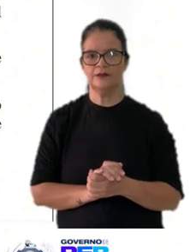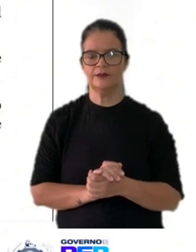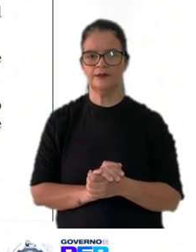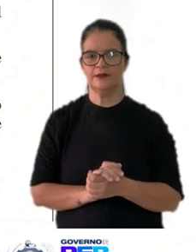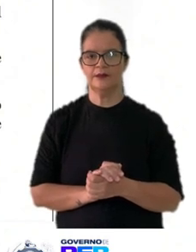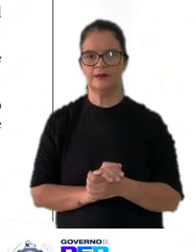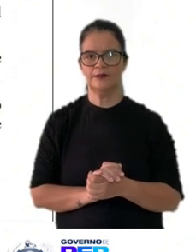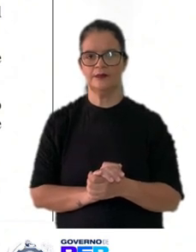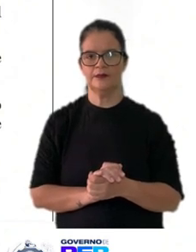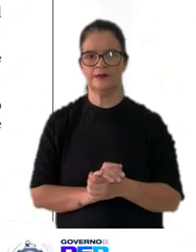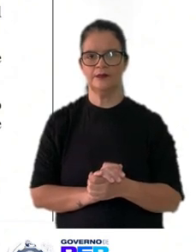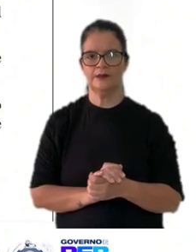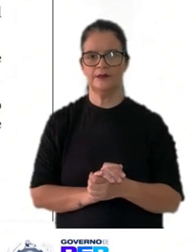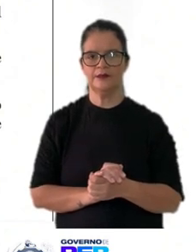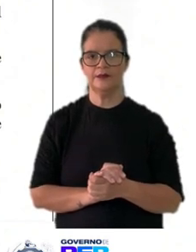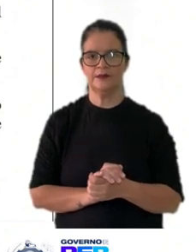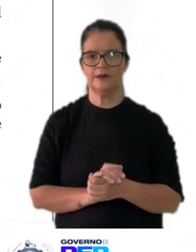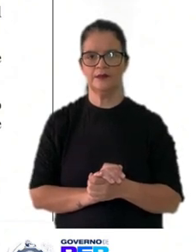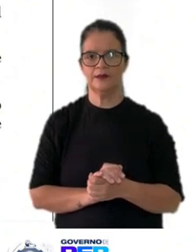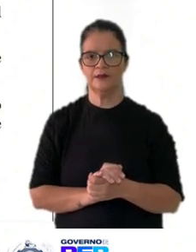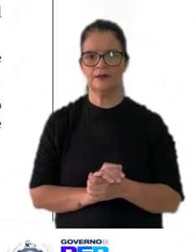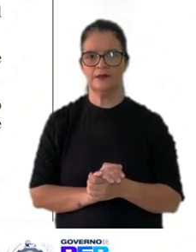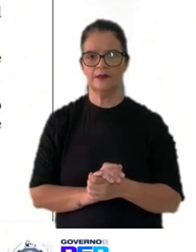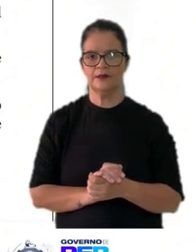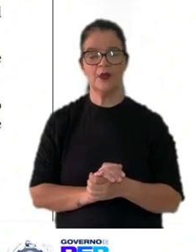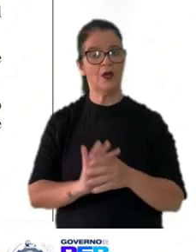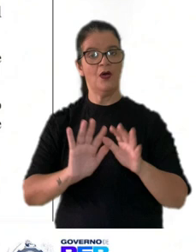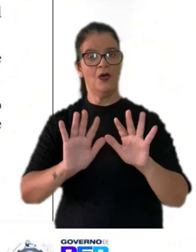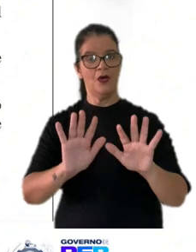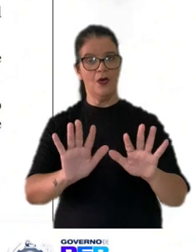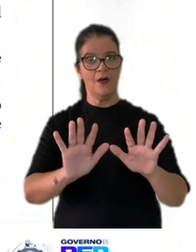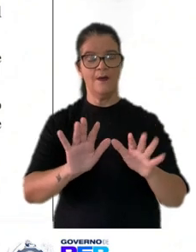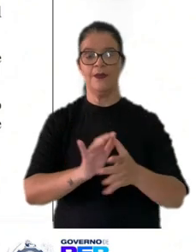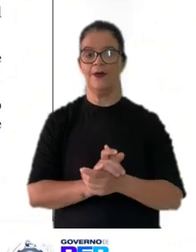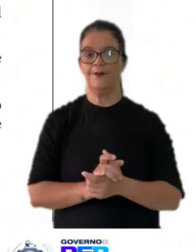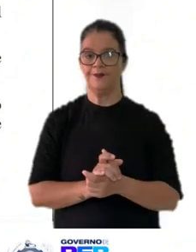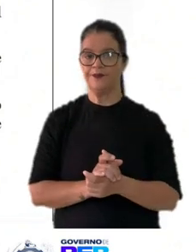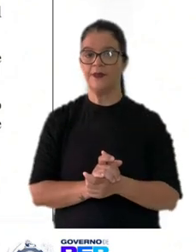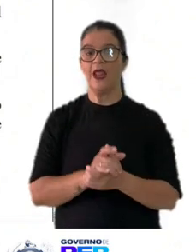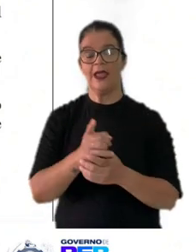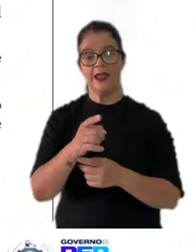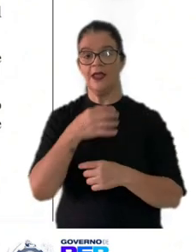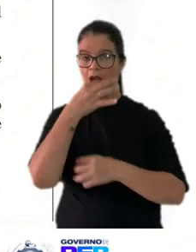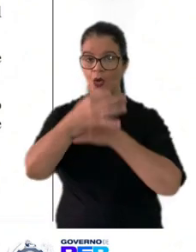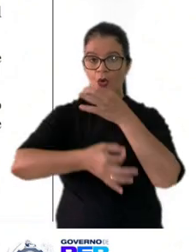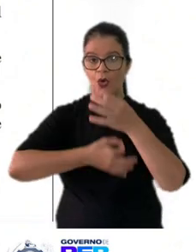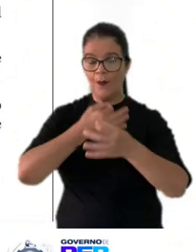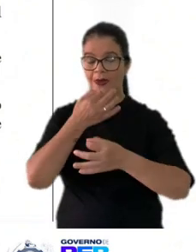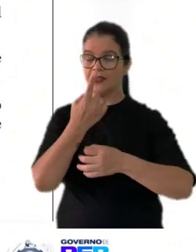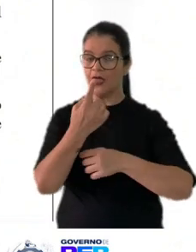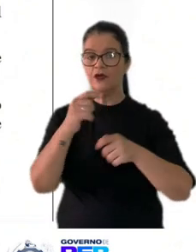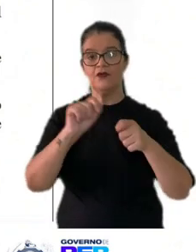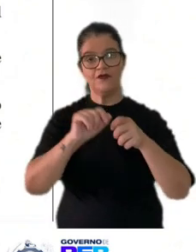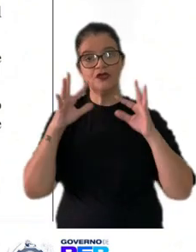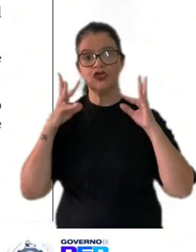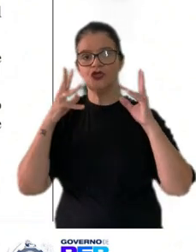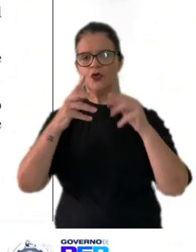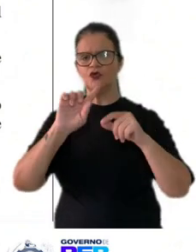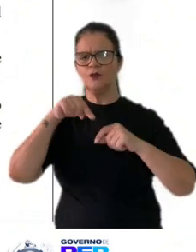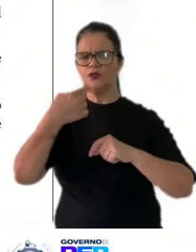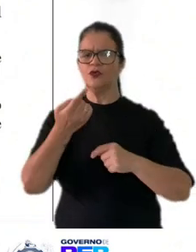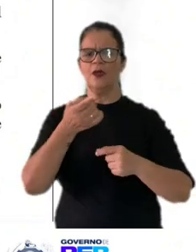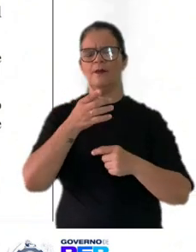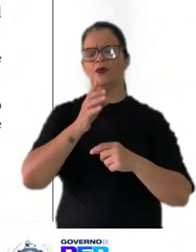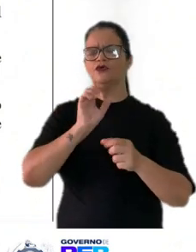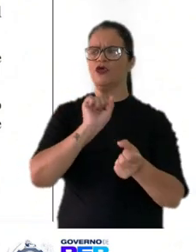never assassinated opa ele faz um comentário aqui que todo mundo depois fica parado por que isso